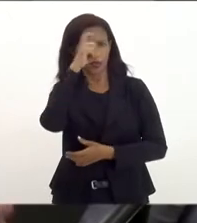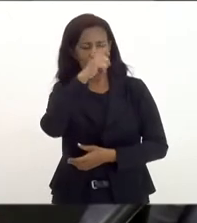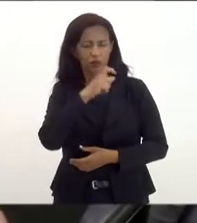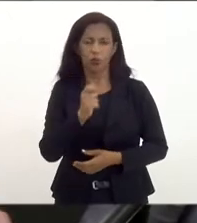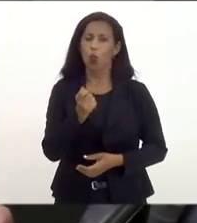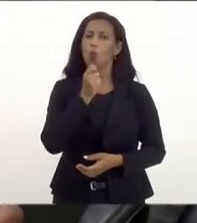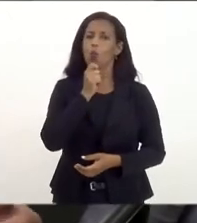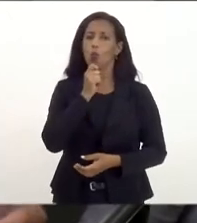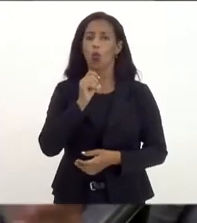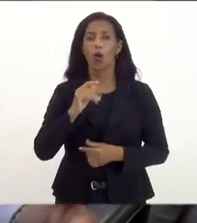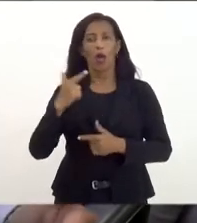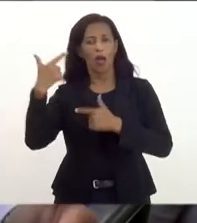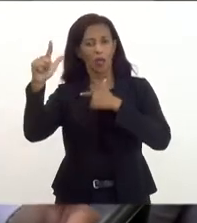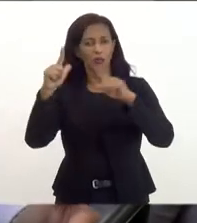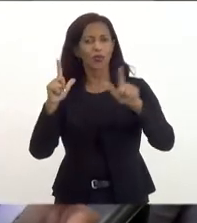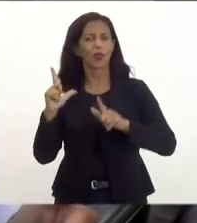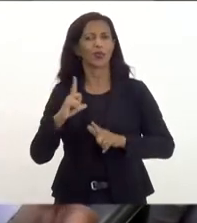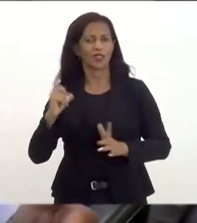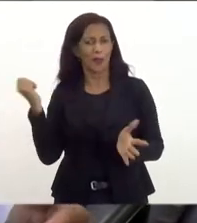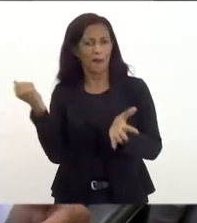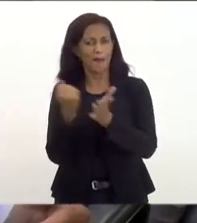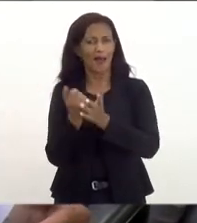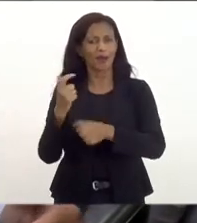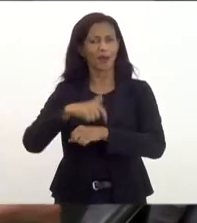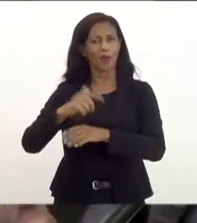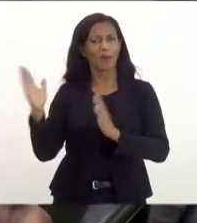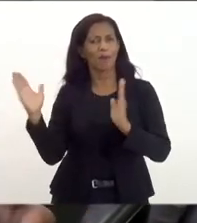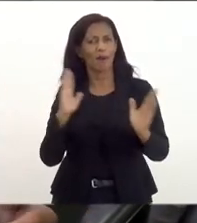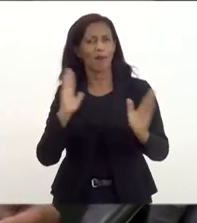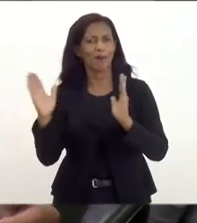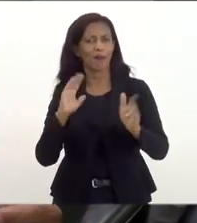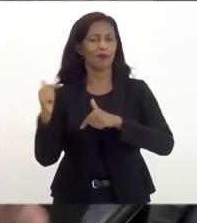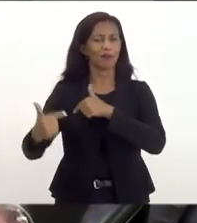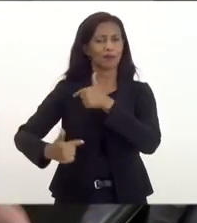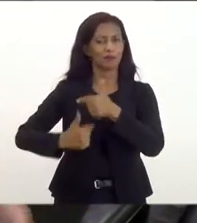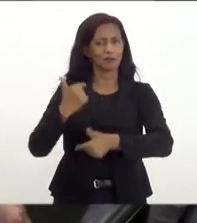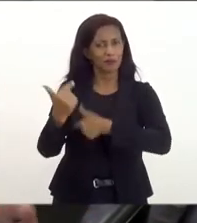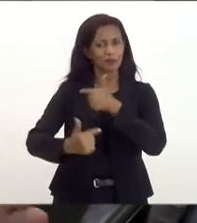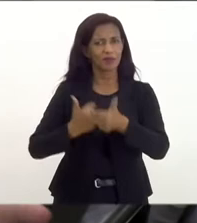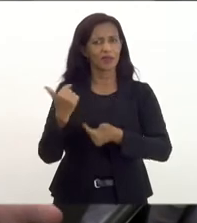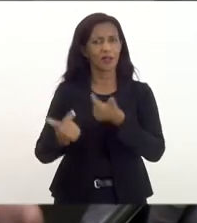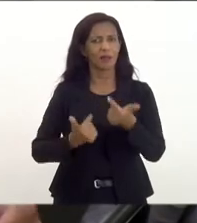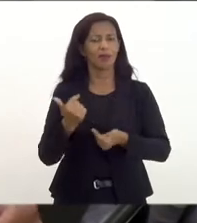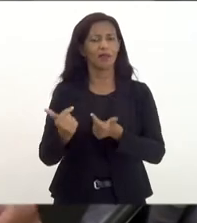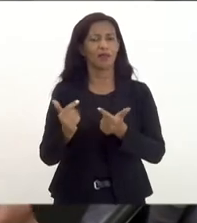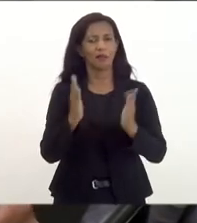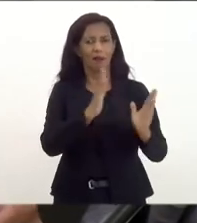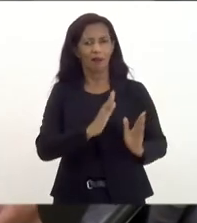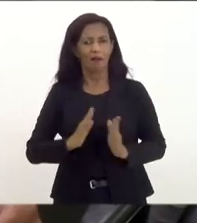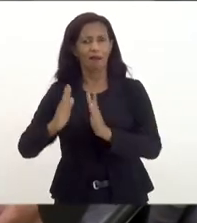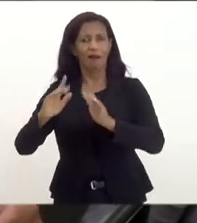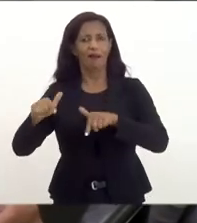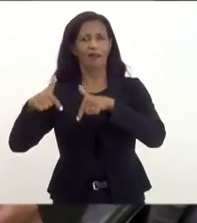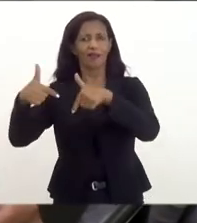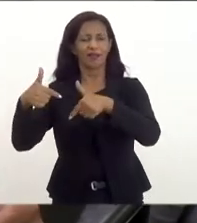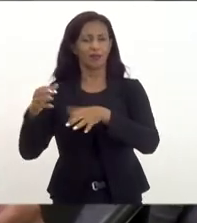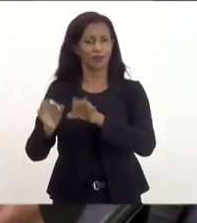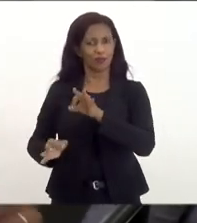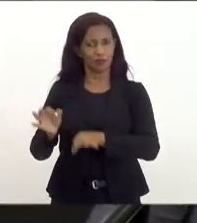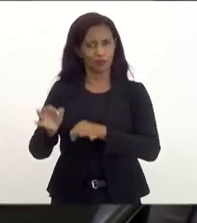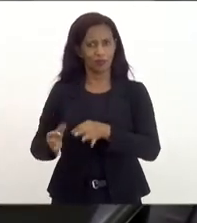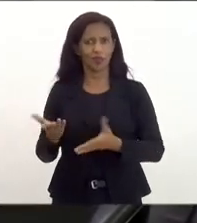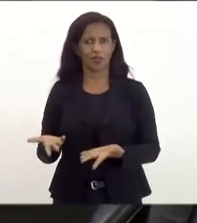outras a gente agora com esse Marco temporal a gente está trabalhando para passar pela fase de ações judiciais